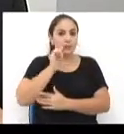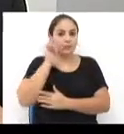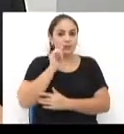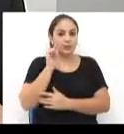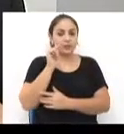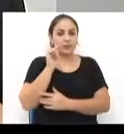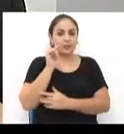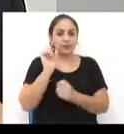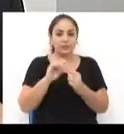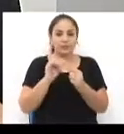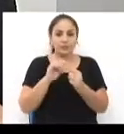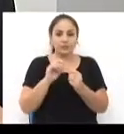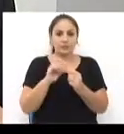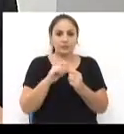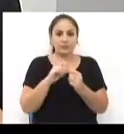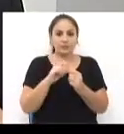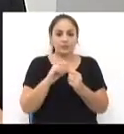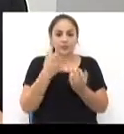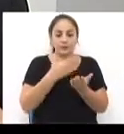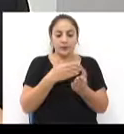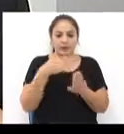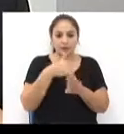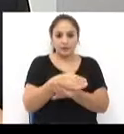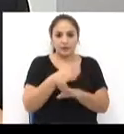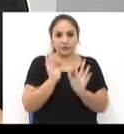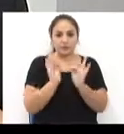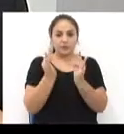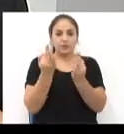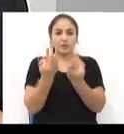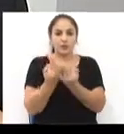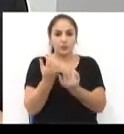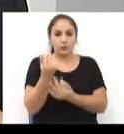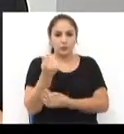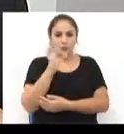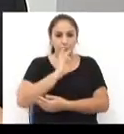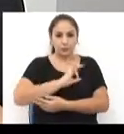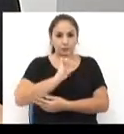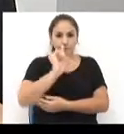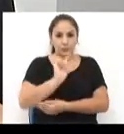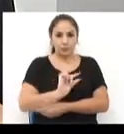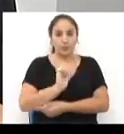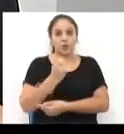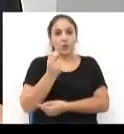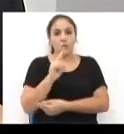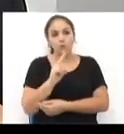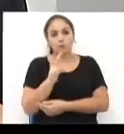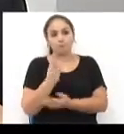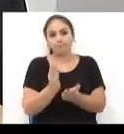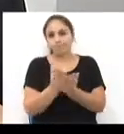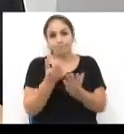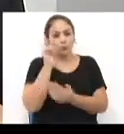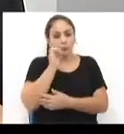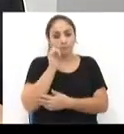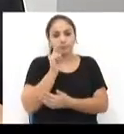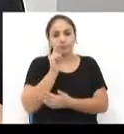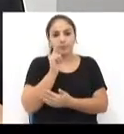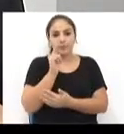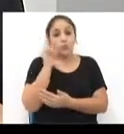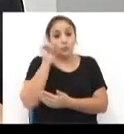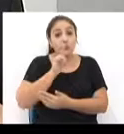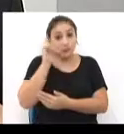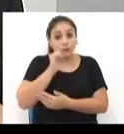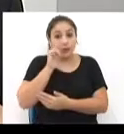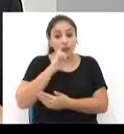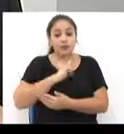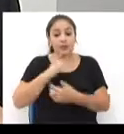consigam idealizar e formatar, né, esse acesso a famílias de baixa renda, a pessoas em vulnerabilidade social, que consigam, então,